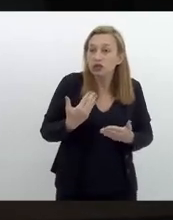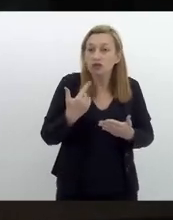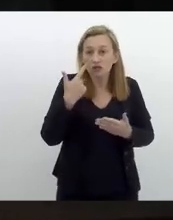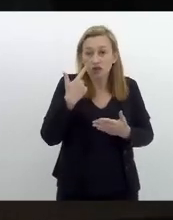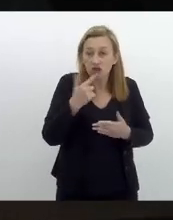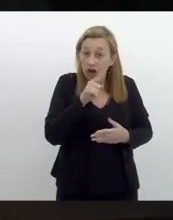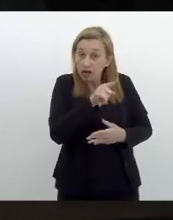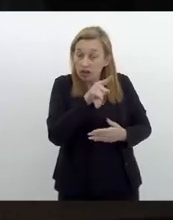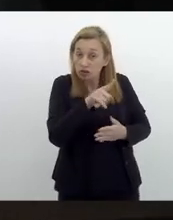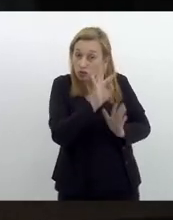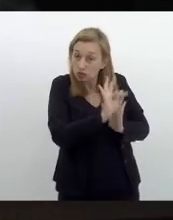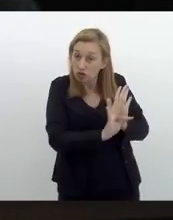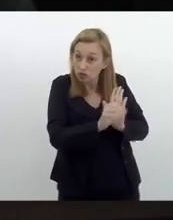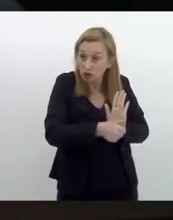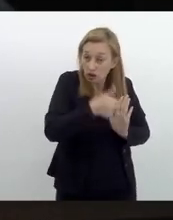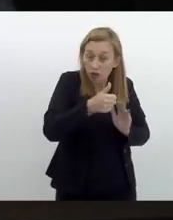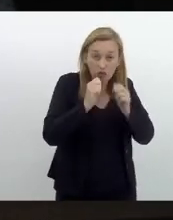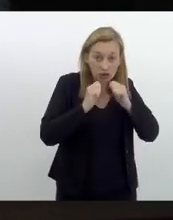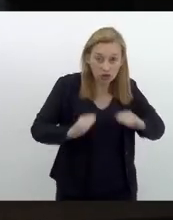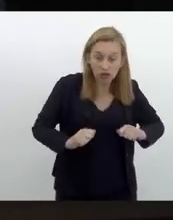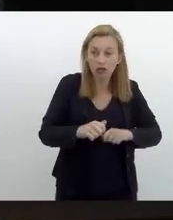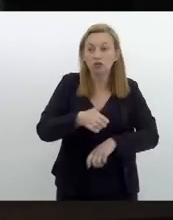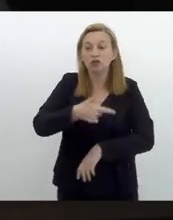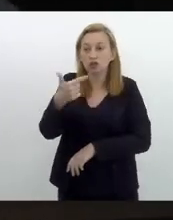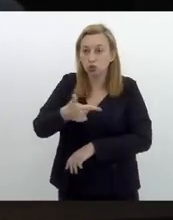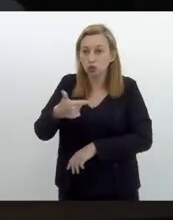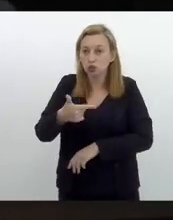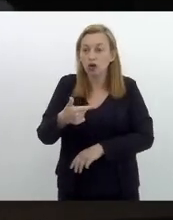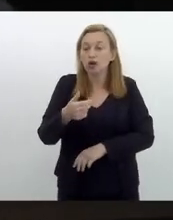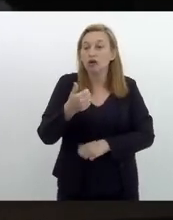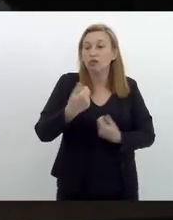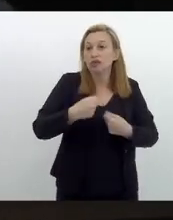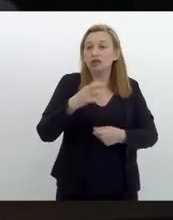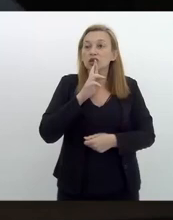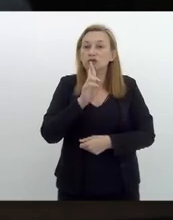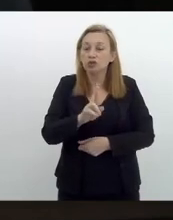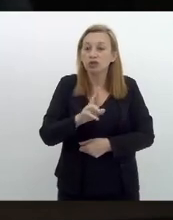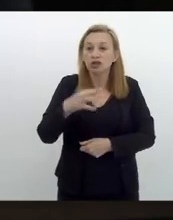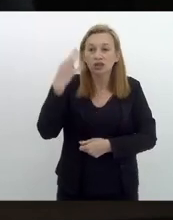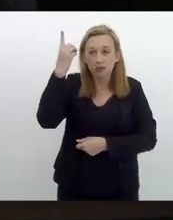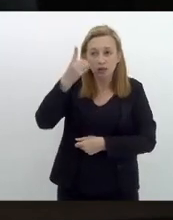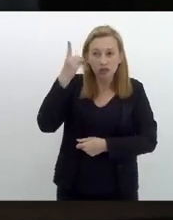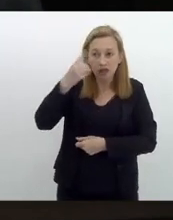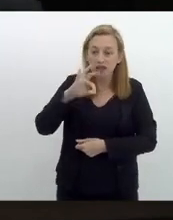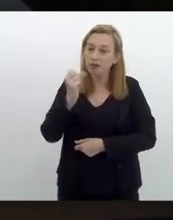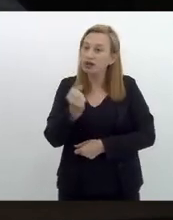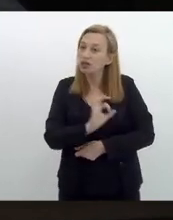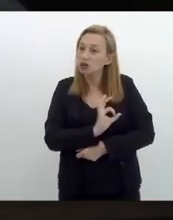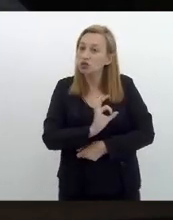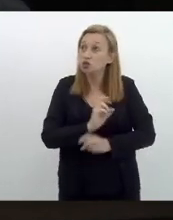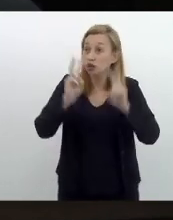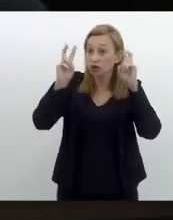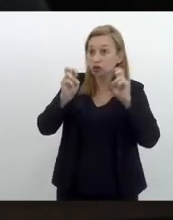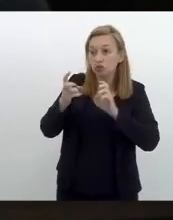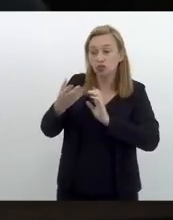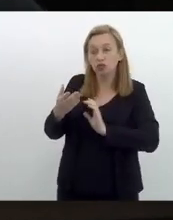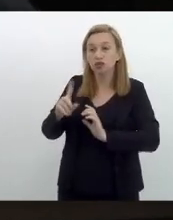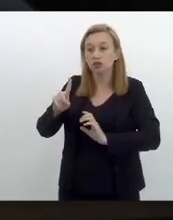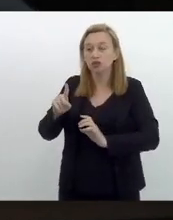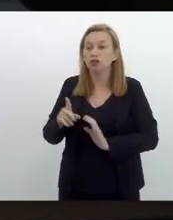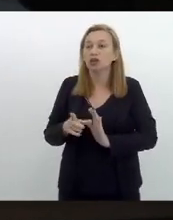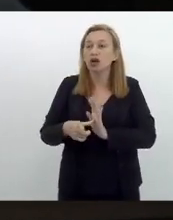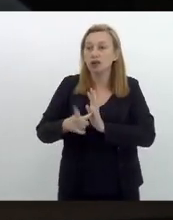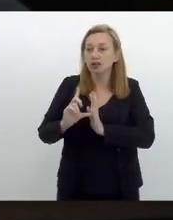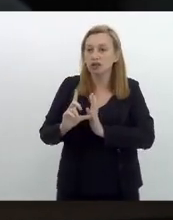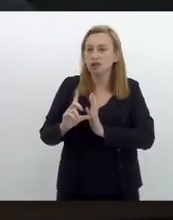ali o texto com a assessoria esse é o primeiro ponto segundo eu preciso dar uma resposta deputada Marta Rocha de um tema anterior uma proposta